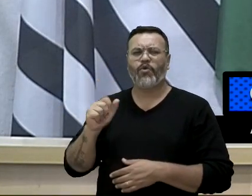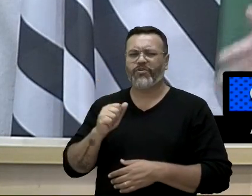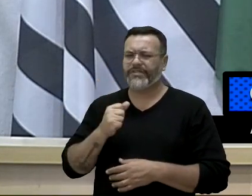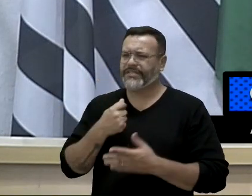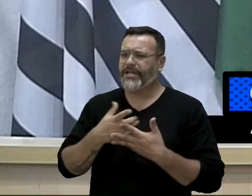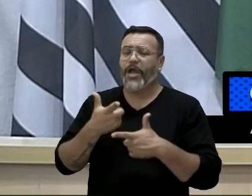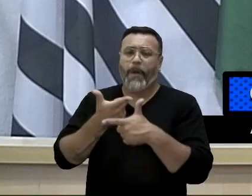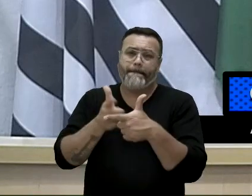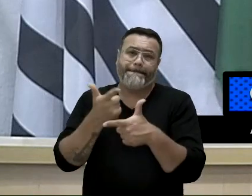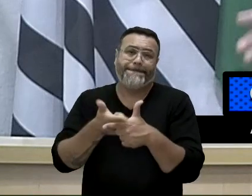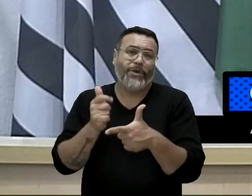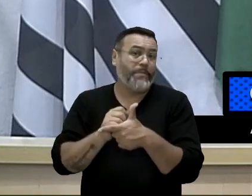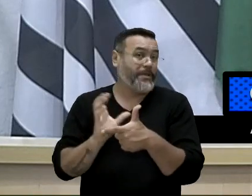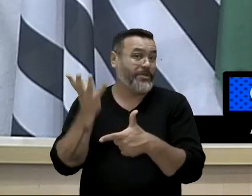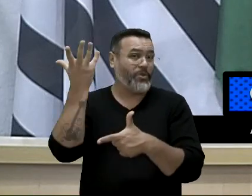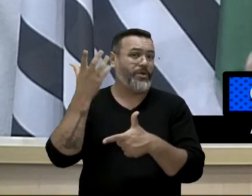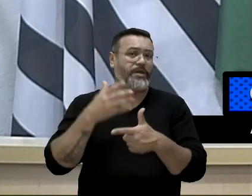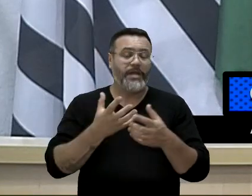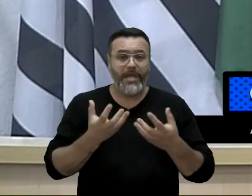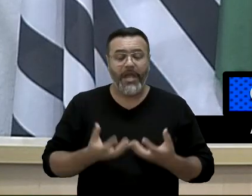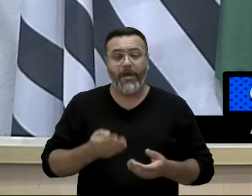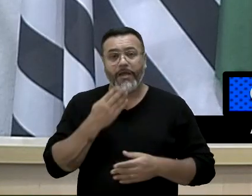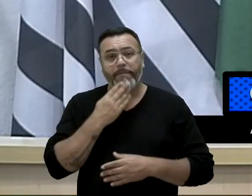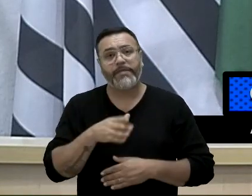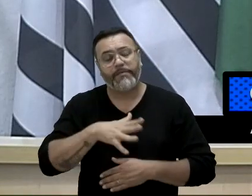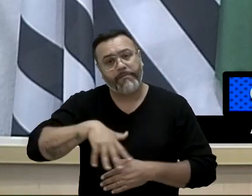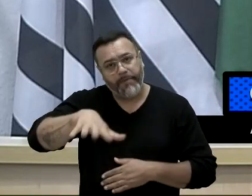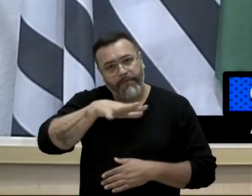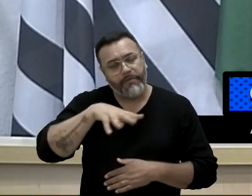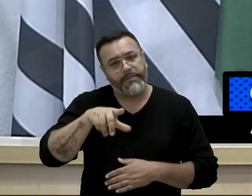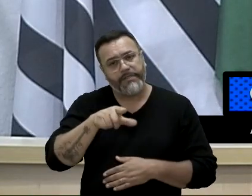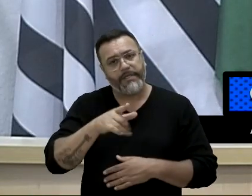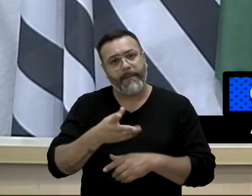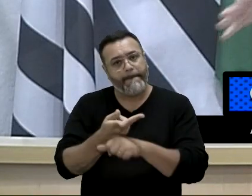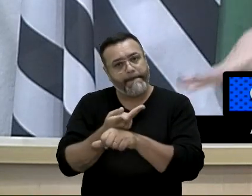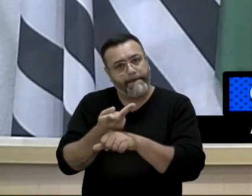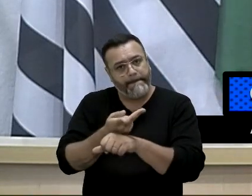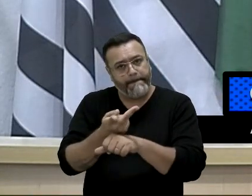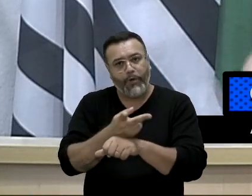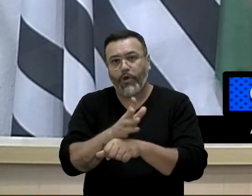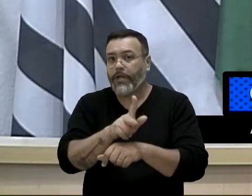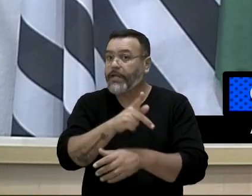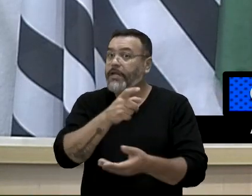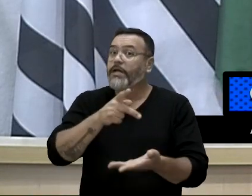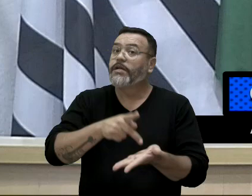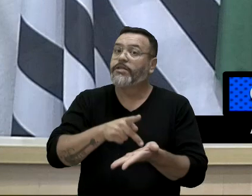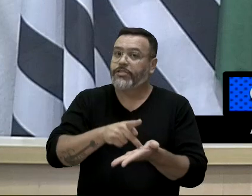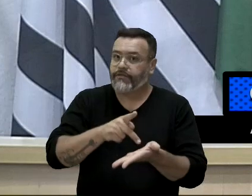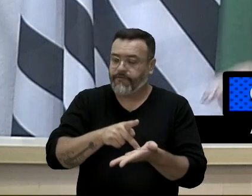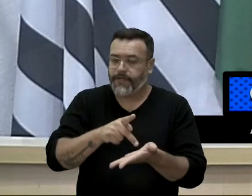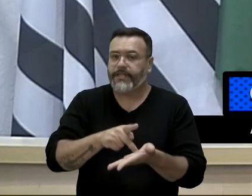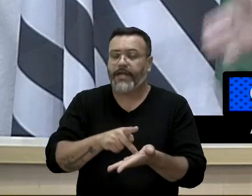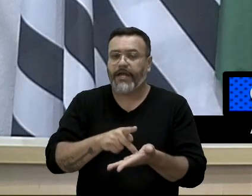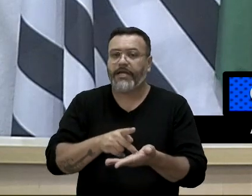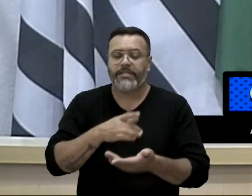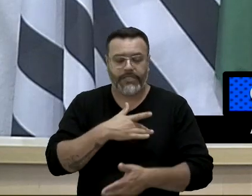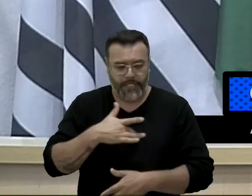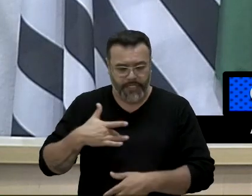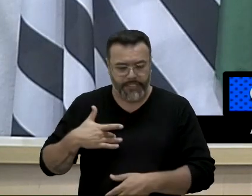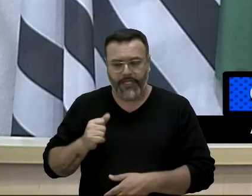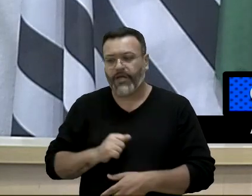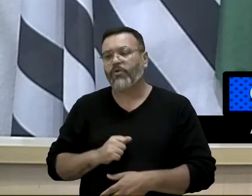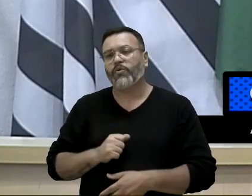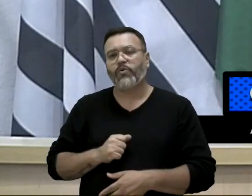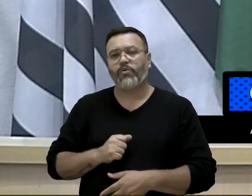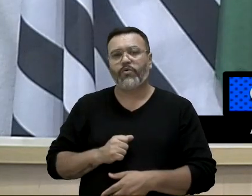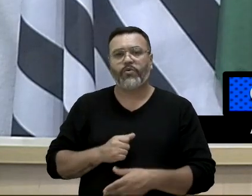delicadas ou problemáticas, eu queria pedir muito para vocês procurarem de fato o Agamute, procurarem a saúde, o doutor